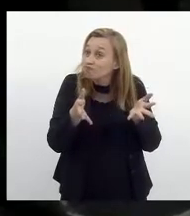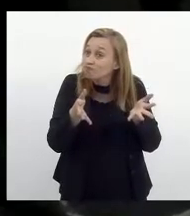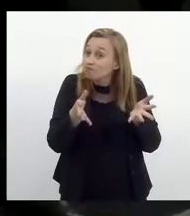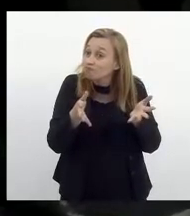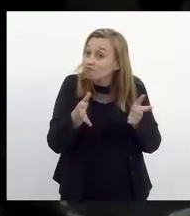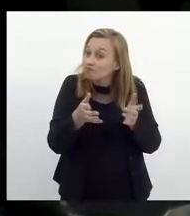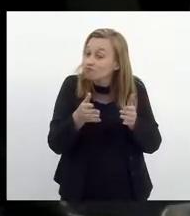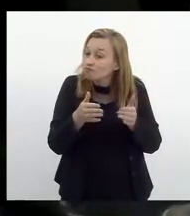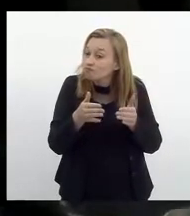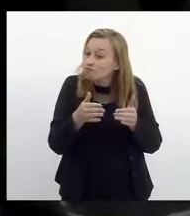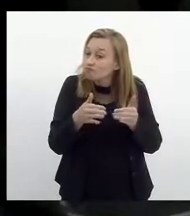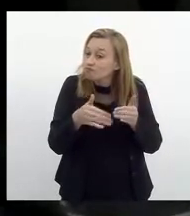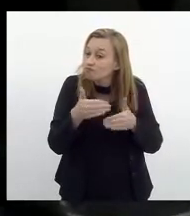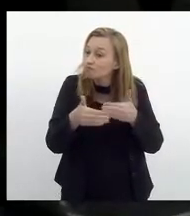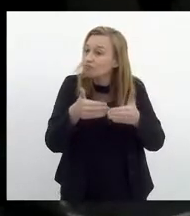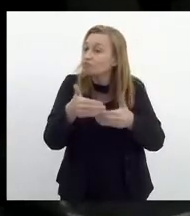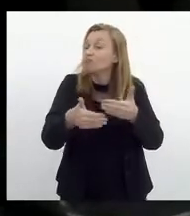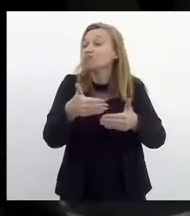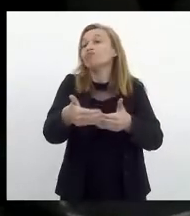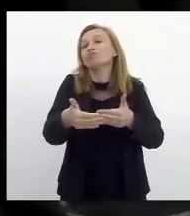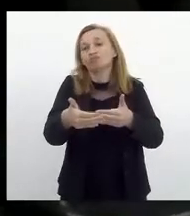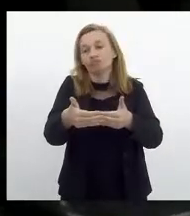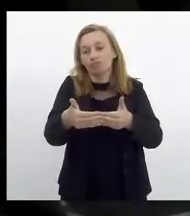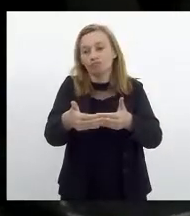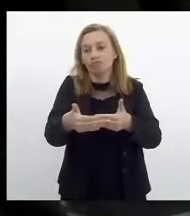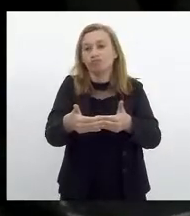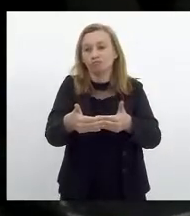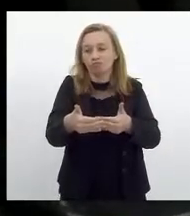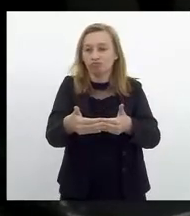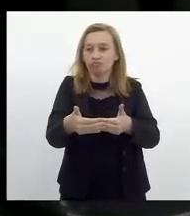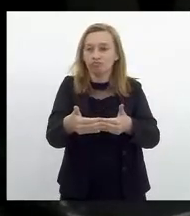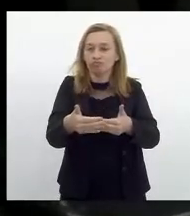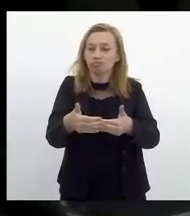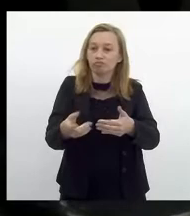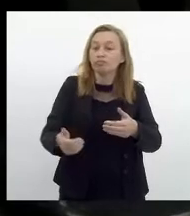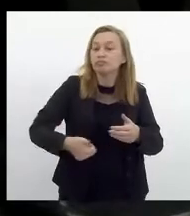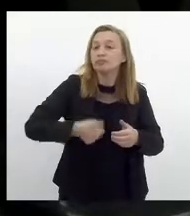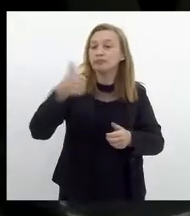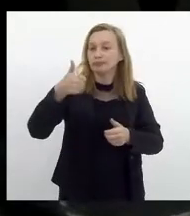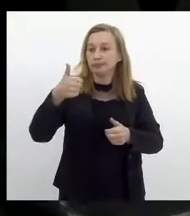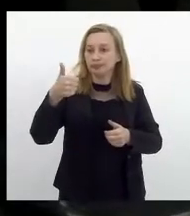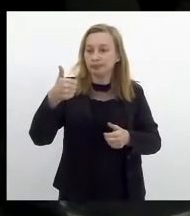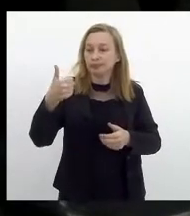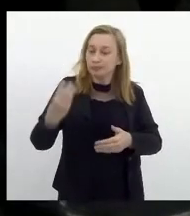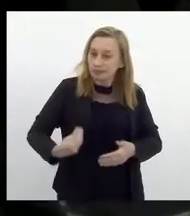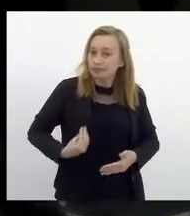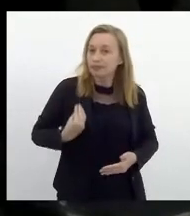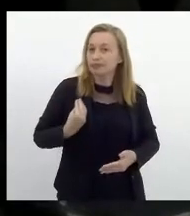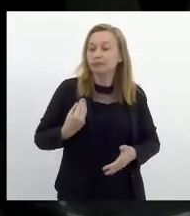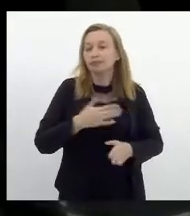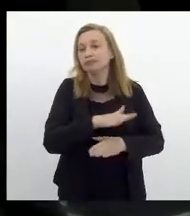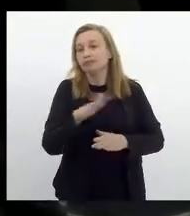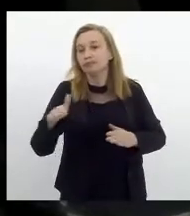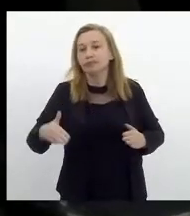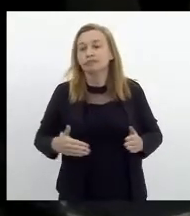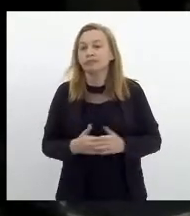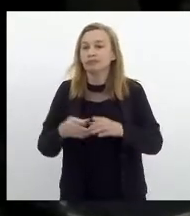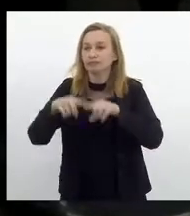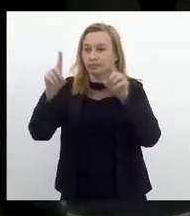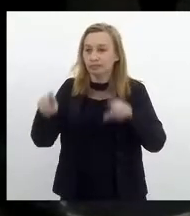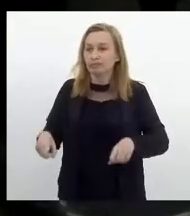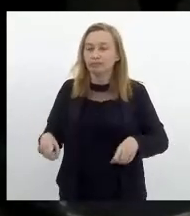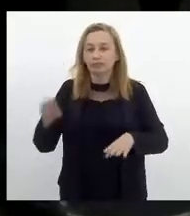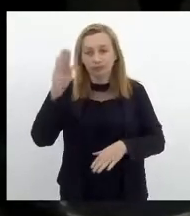um grande voo para voltar, para melhorar a vida de todos os nossos